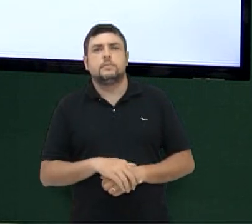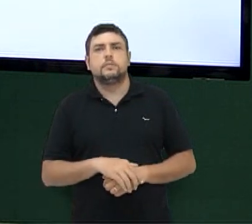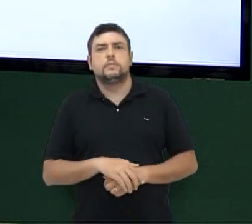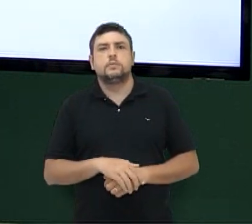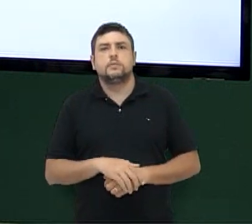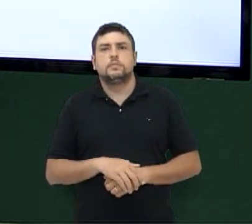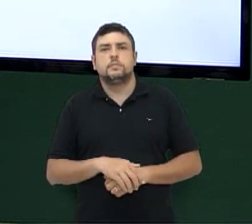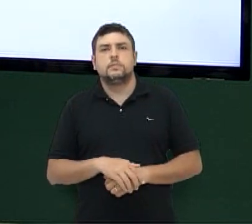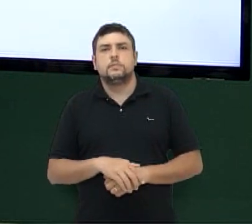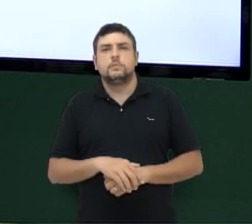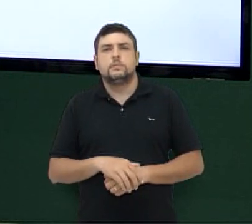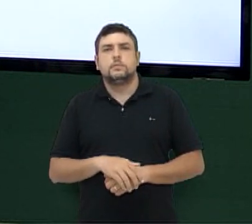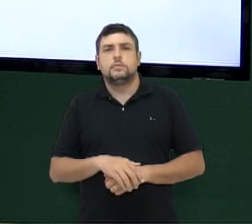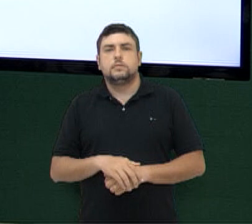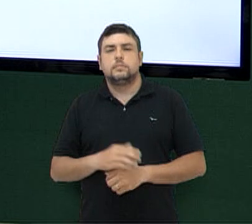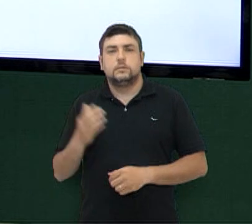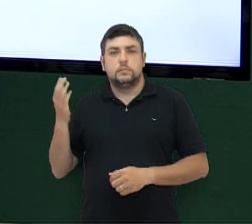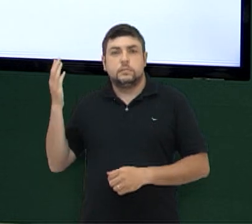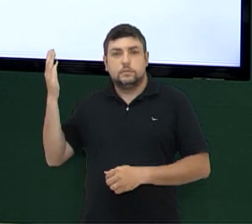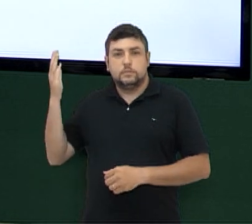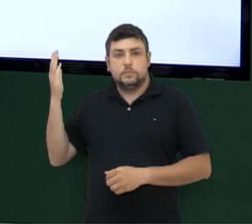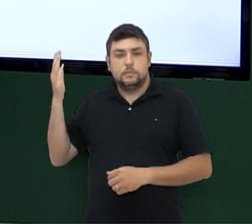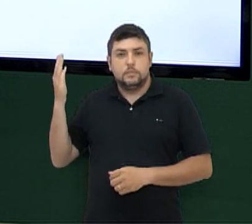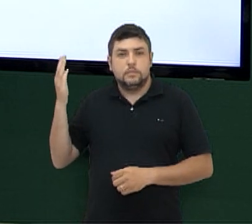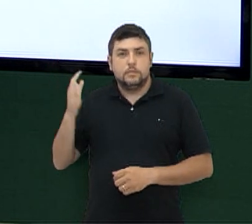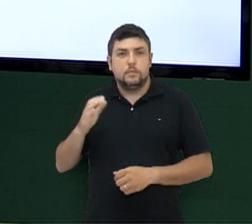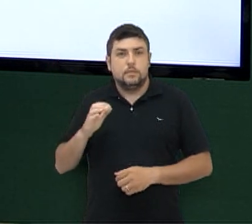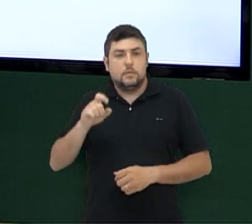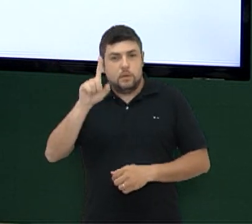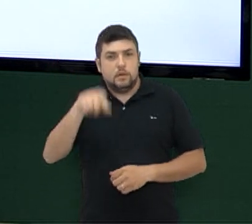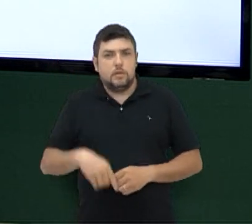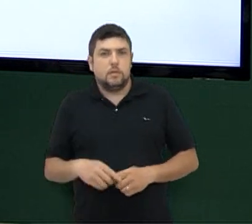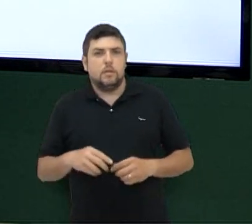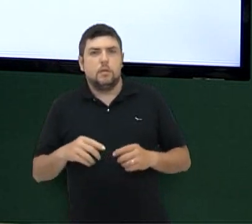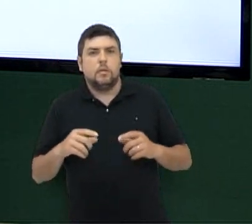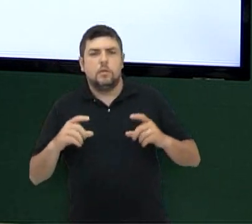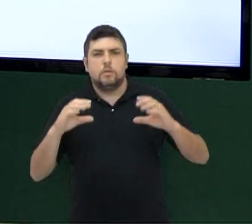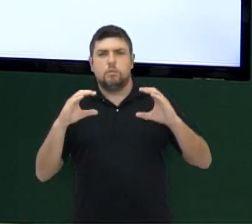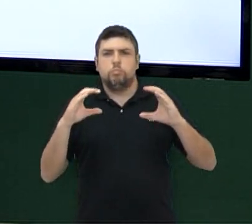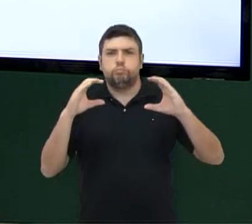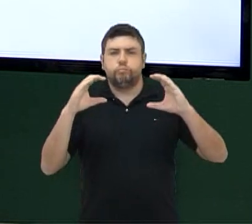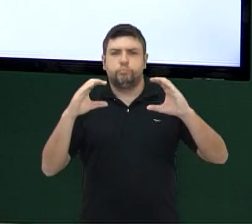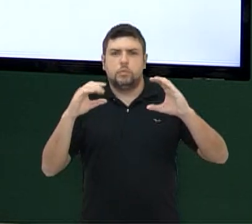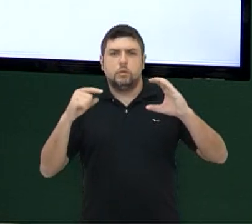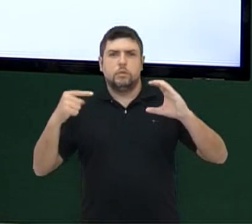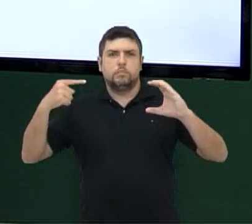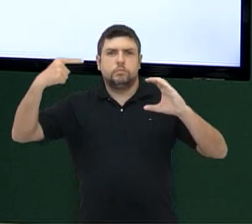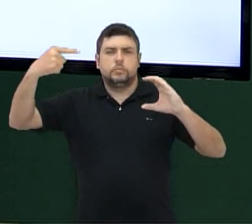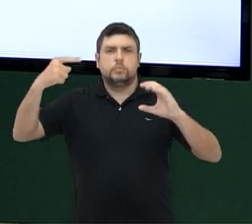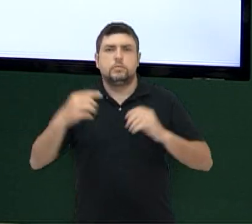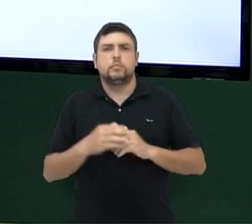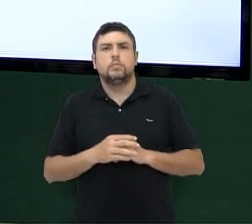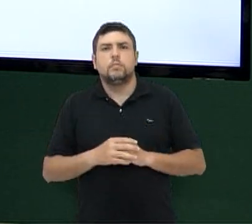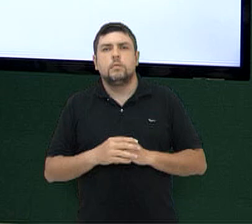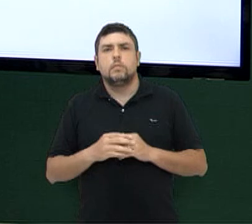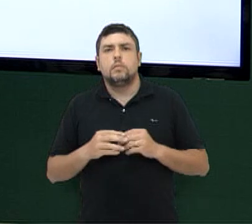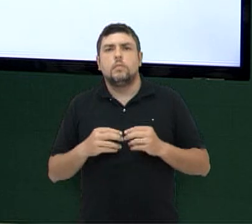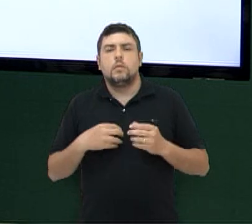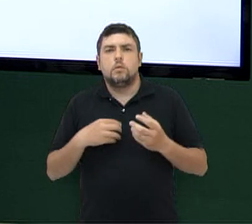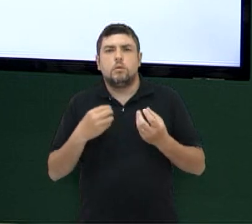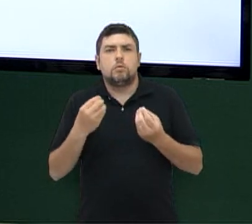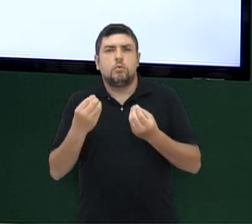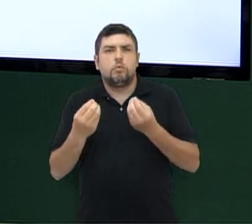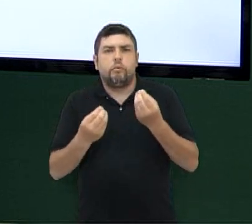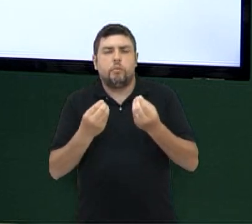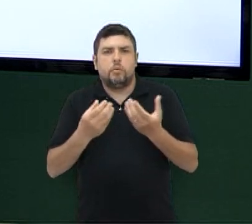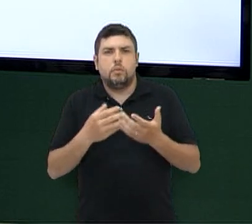ela é uma função, inclusive, de primeiro grau, né? E aí nós vamos ter o seguinte, se você tiver uma aceleração positiva, olha